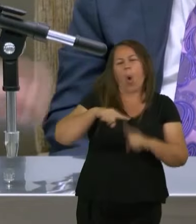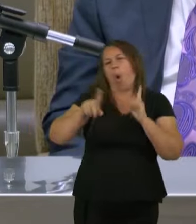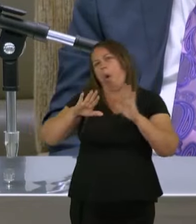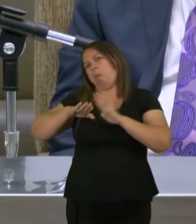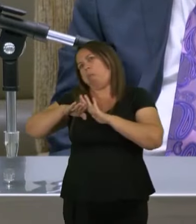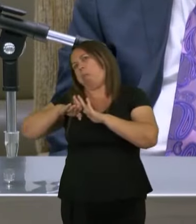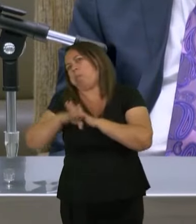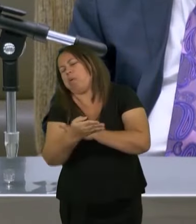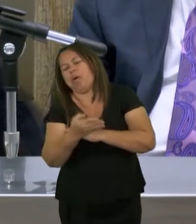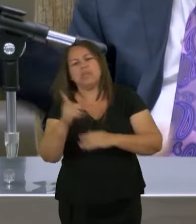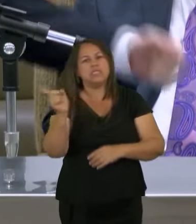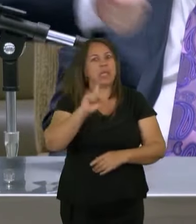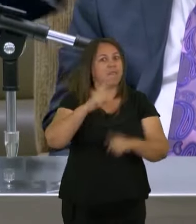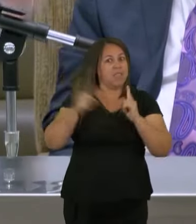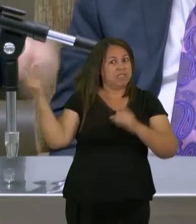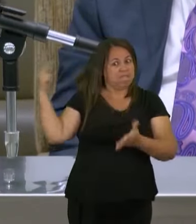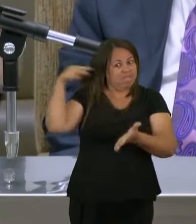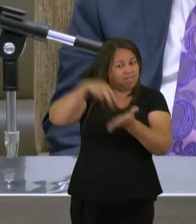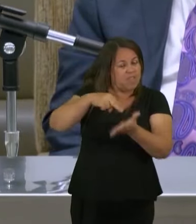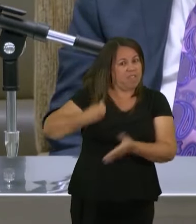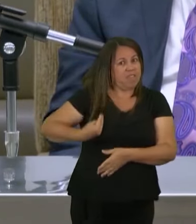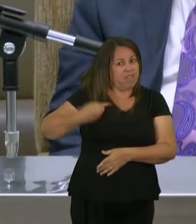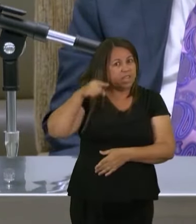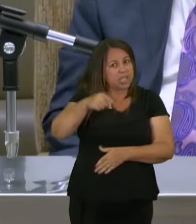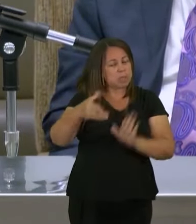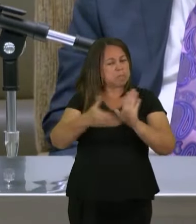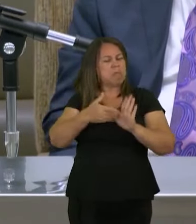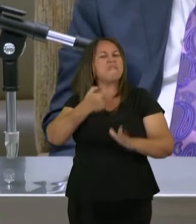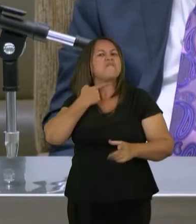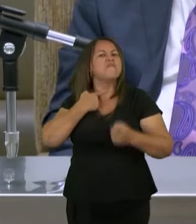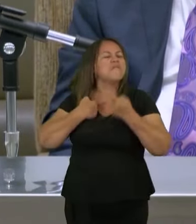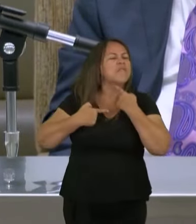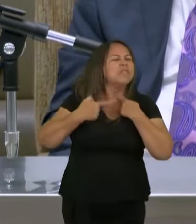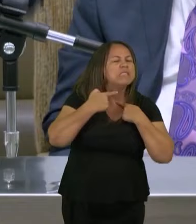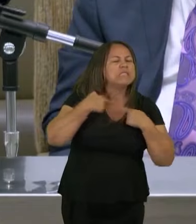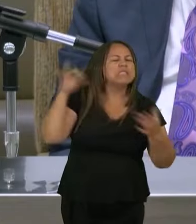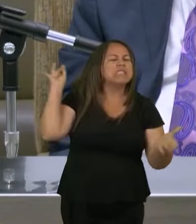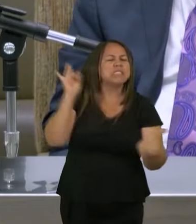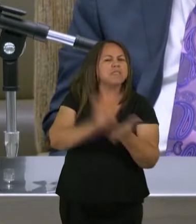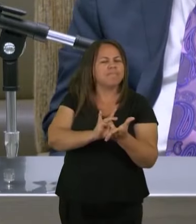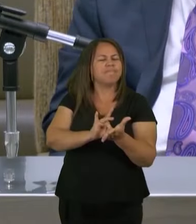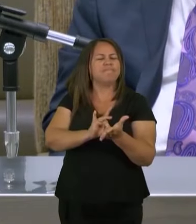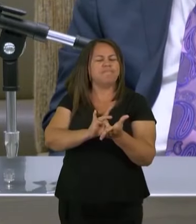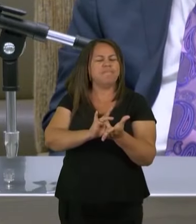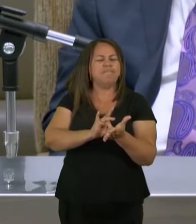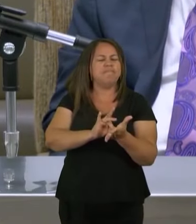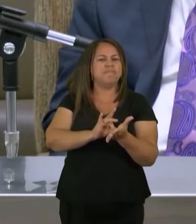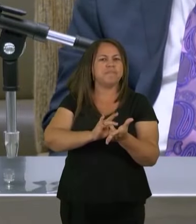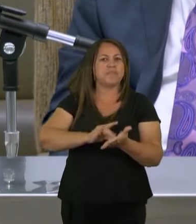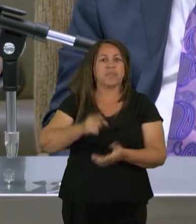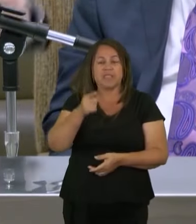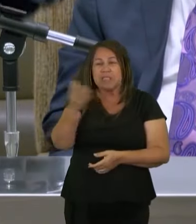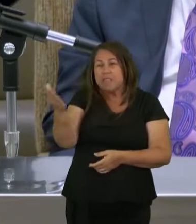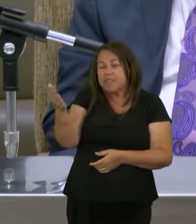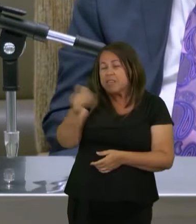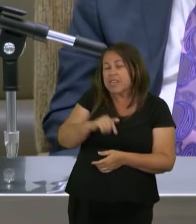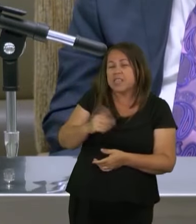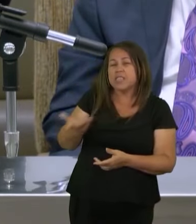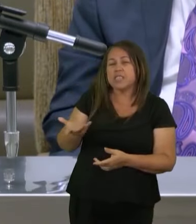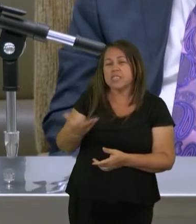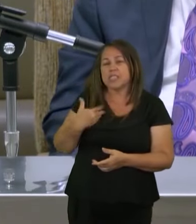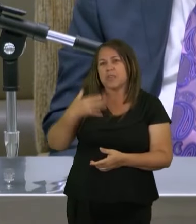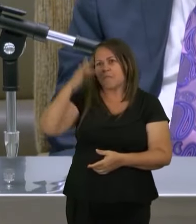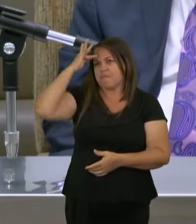ou por costume, você veio aqui com propósito, você veio aqui com intenção, você veio aqui